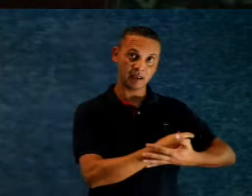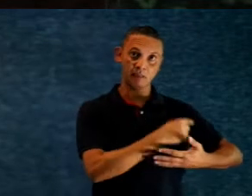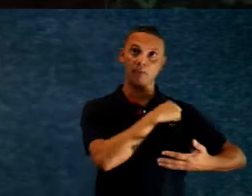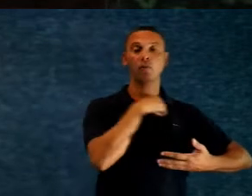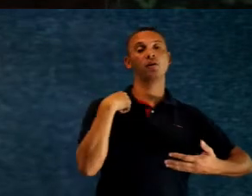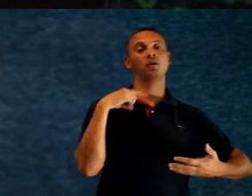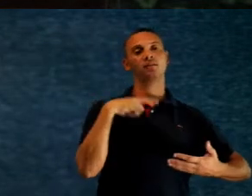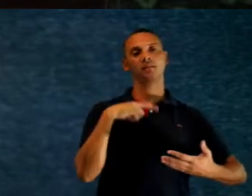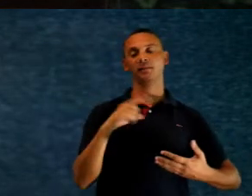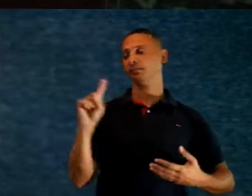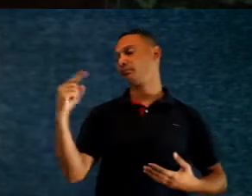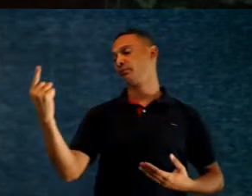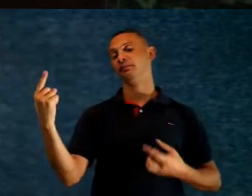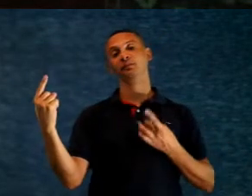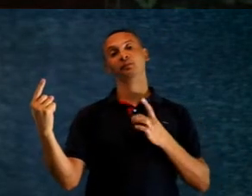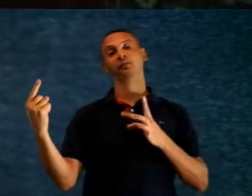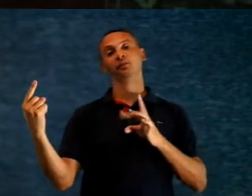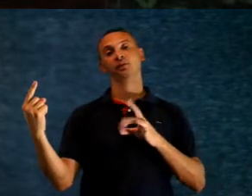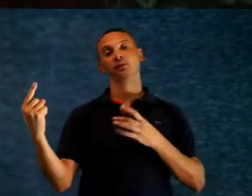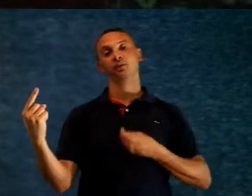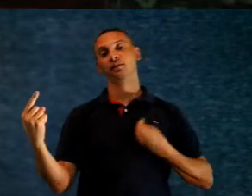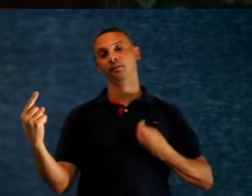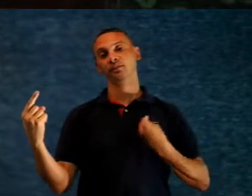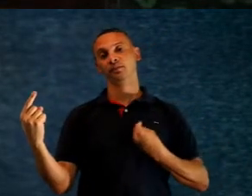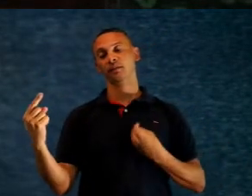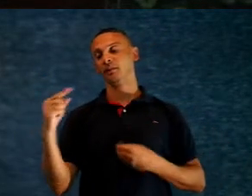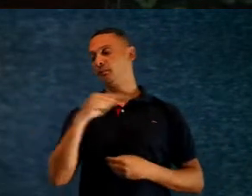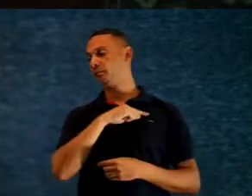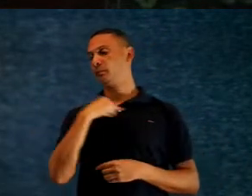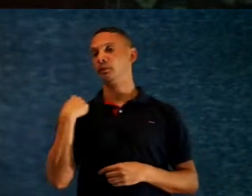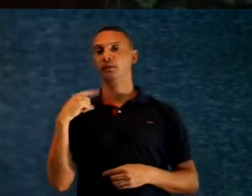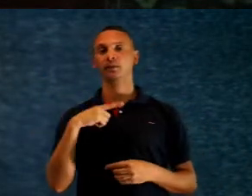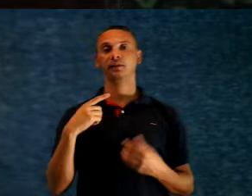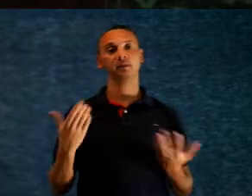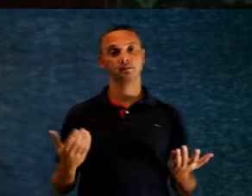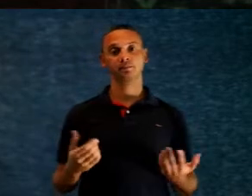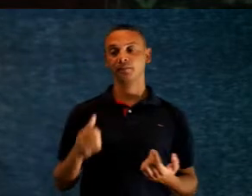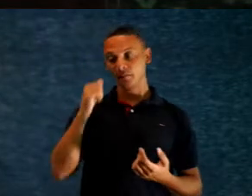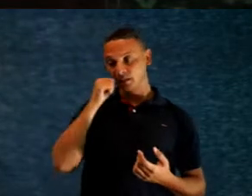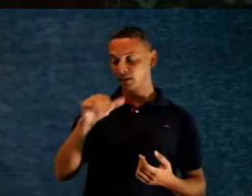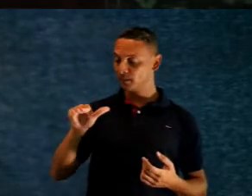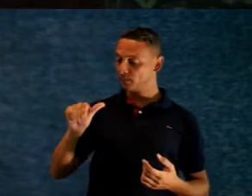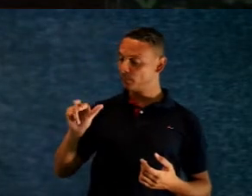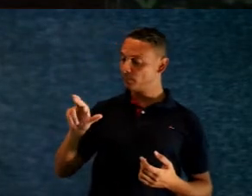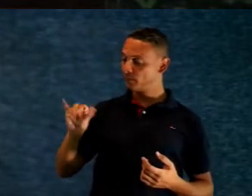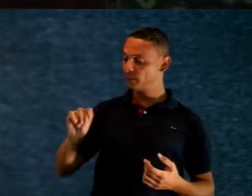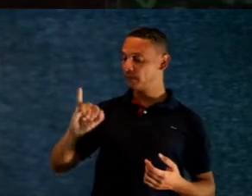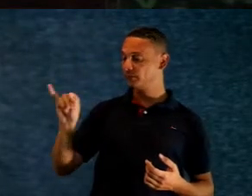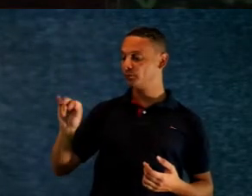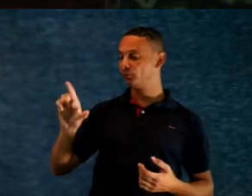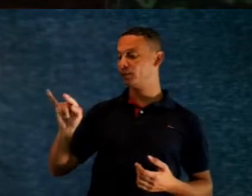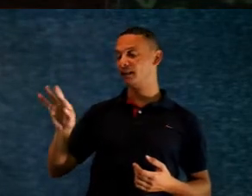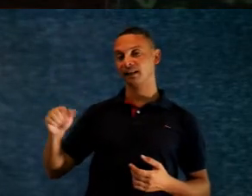de saúde e em 6 horas faleceu. Então, Maria Julieta foi praticamente filha única,